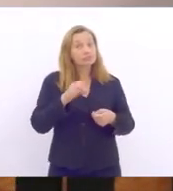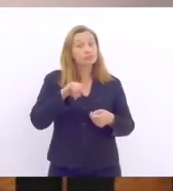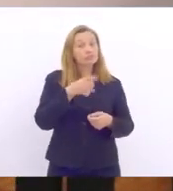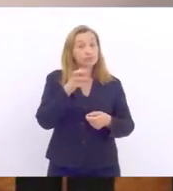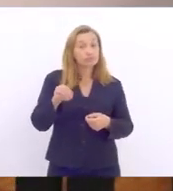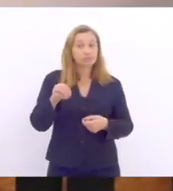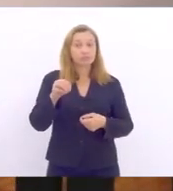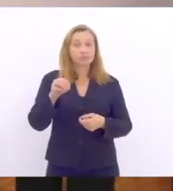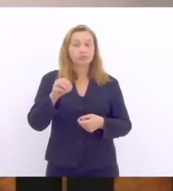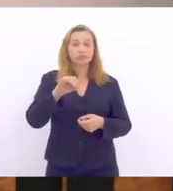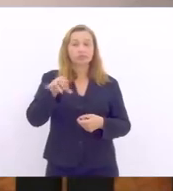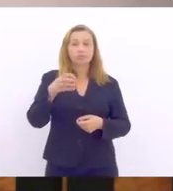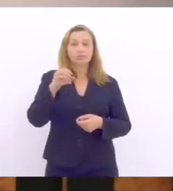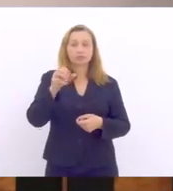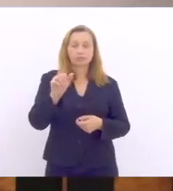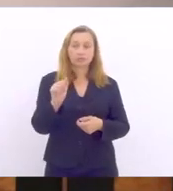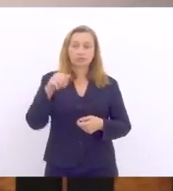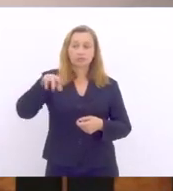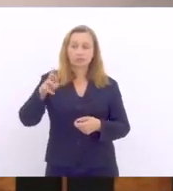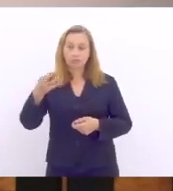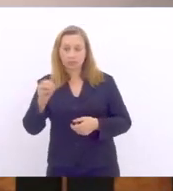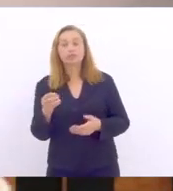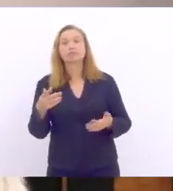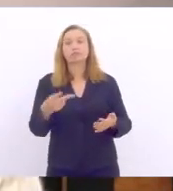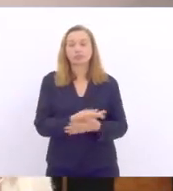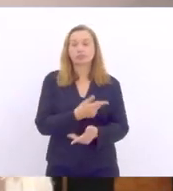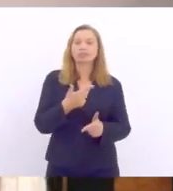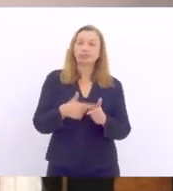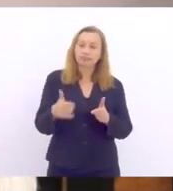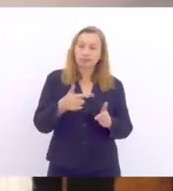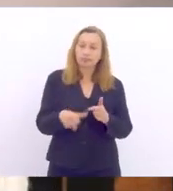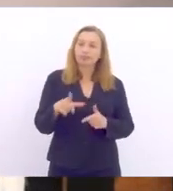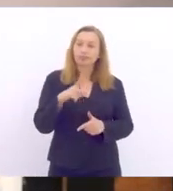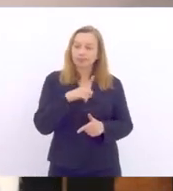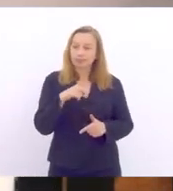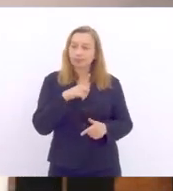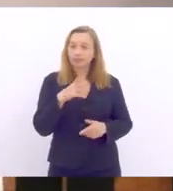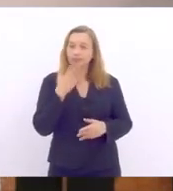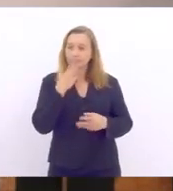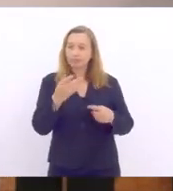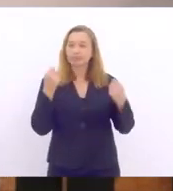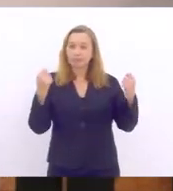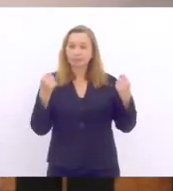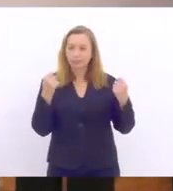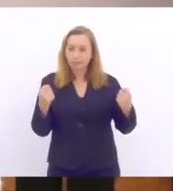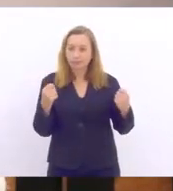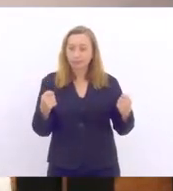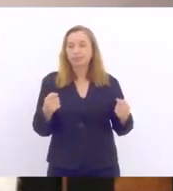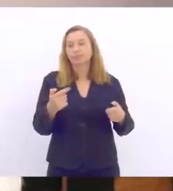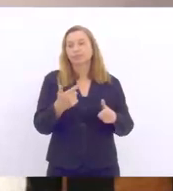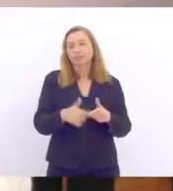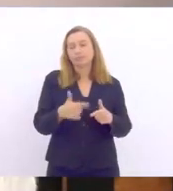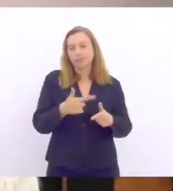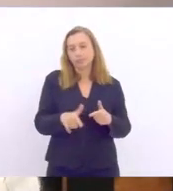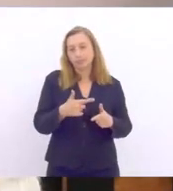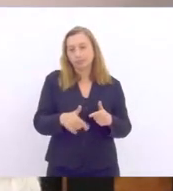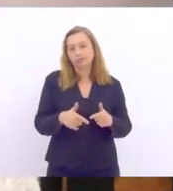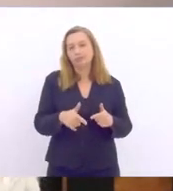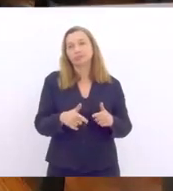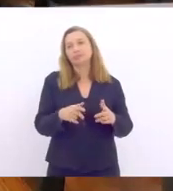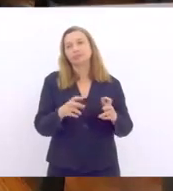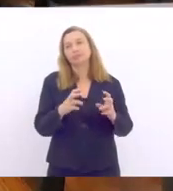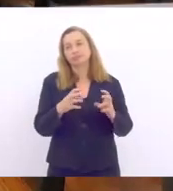E assim aconteceu. Teve problema, a torcida lá teve um desentendimento, abriu uma brecha, um